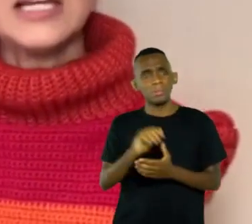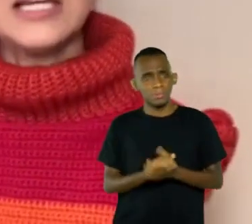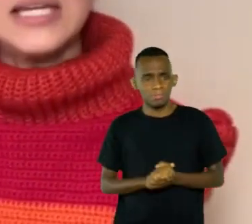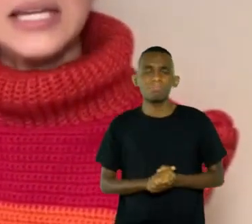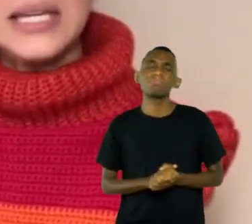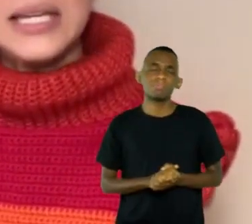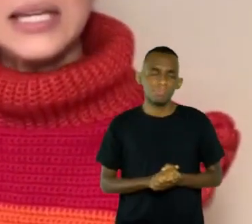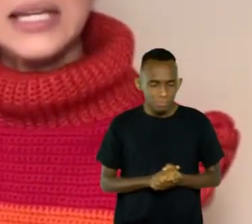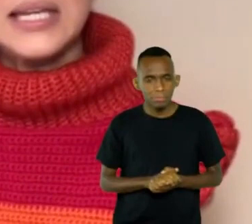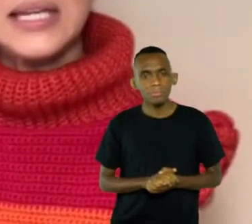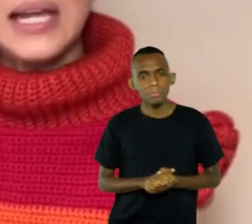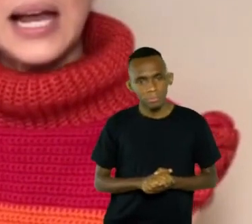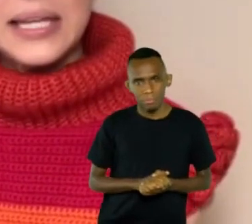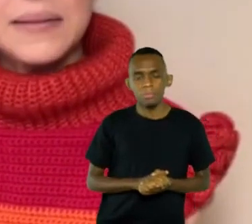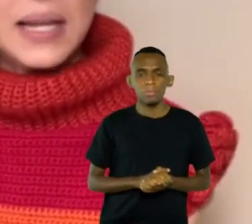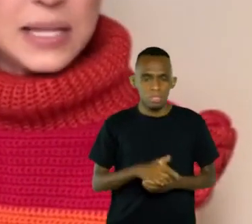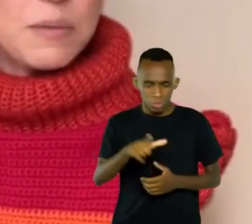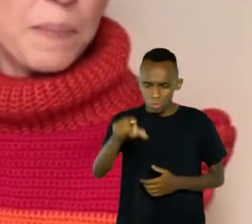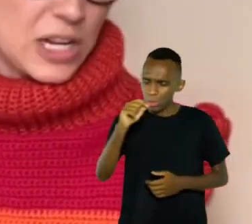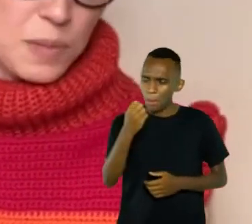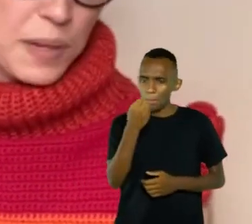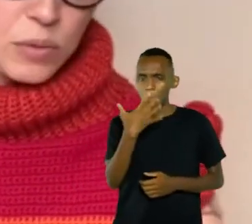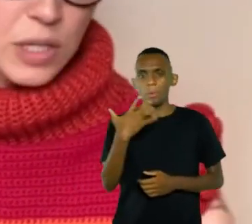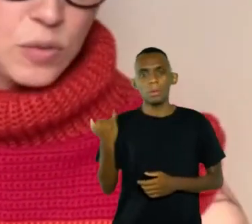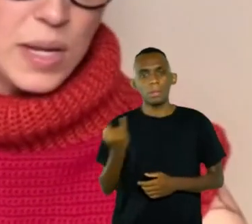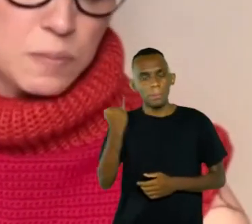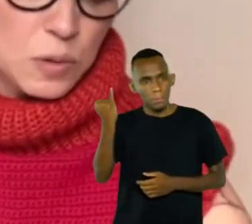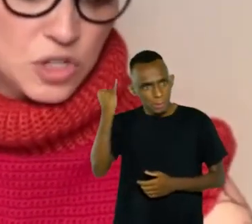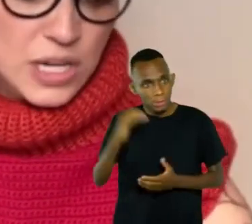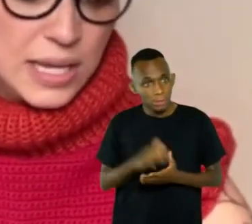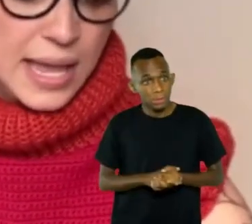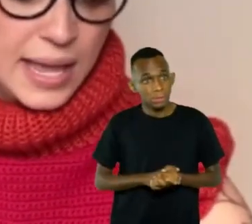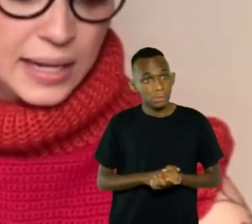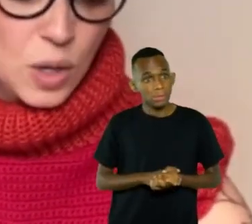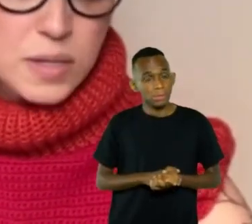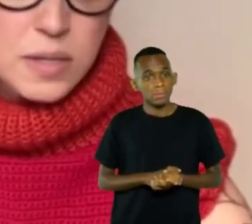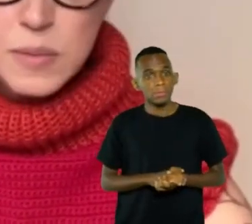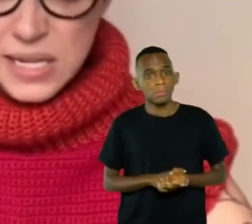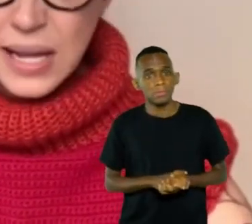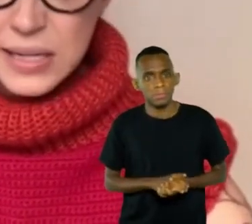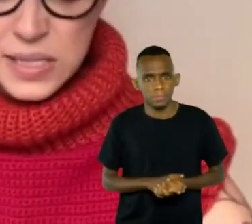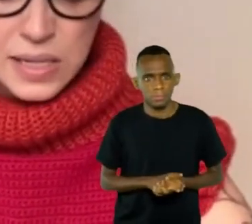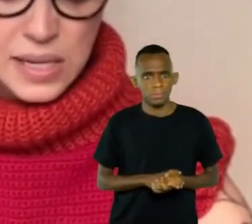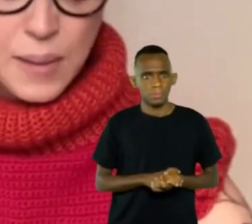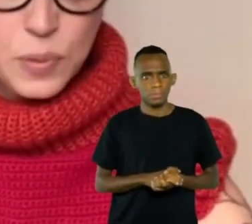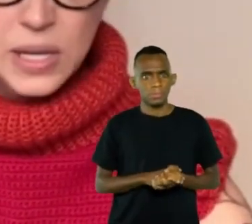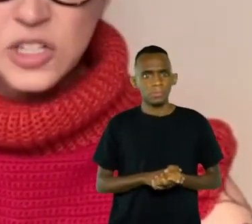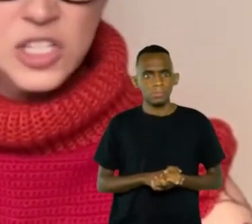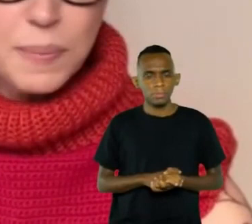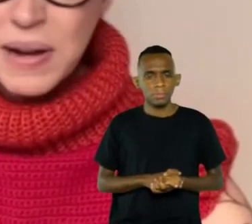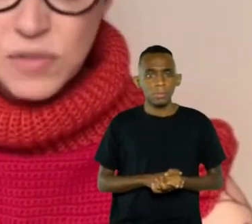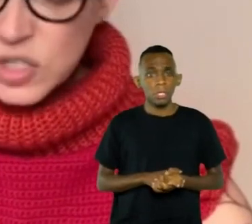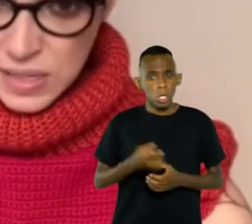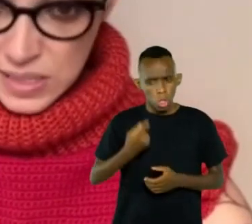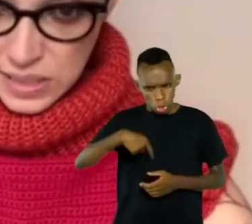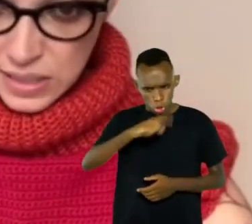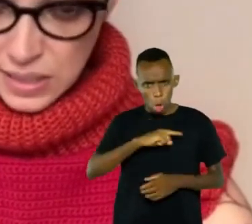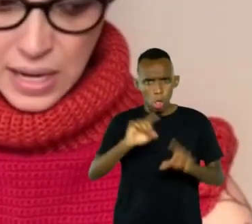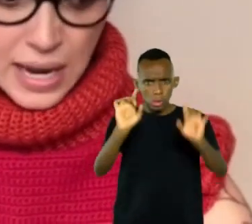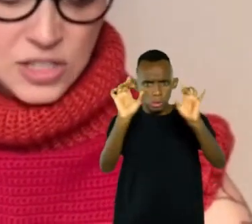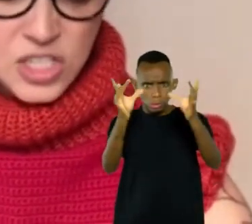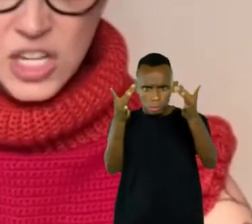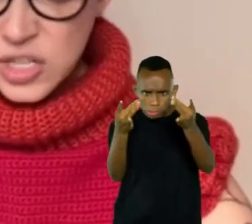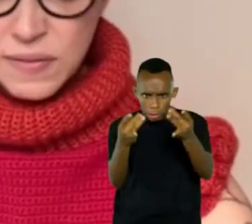Sim, e aí, né, tem uma parte da pergunta que eu não respondi, que é, nós somos etaristas, né? Porque a gente tem pavor de